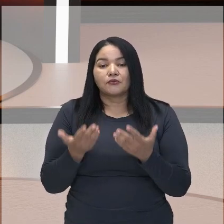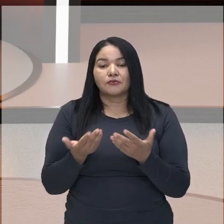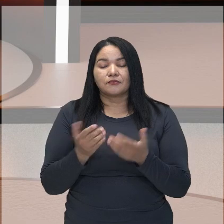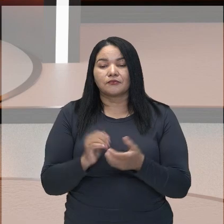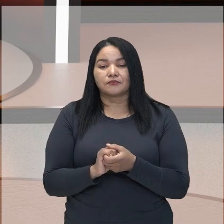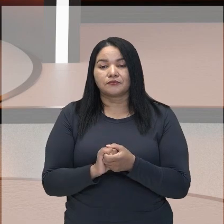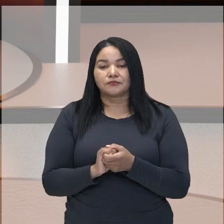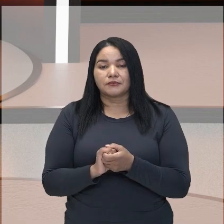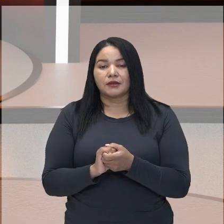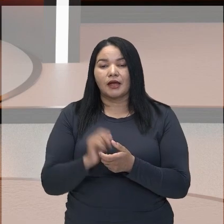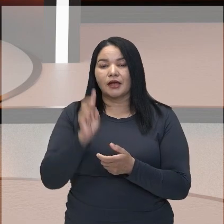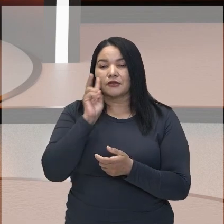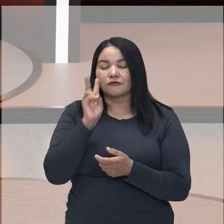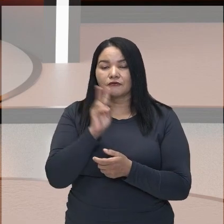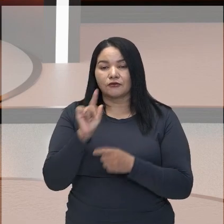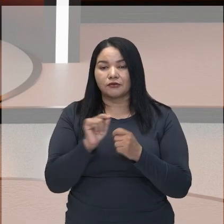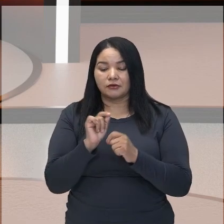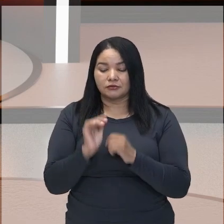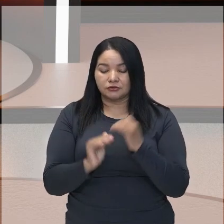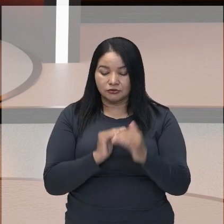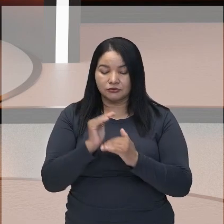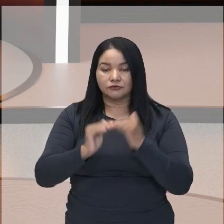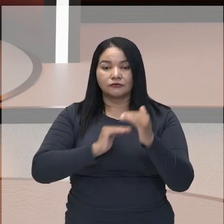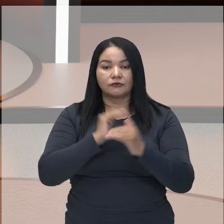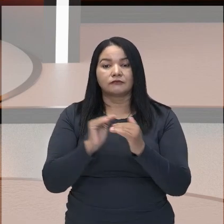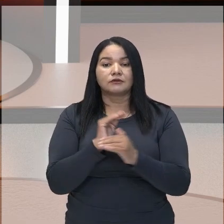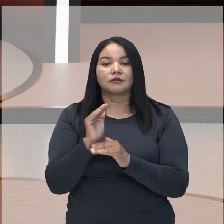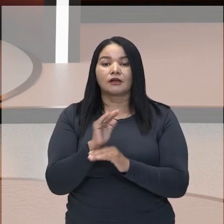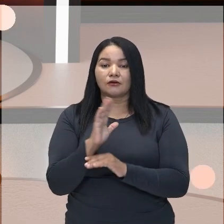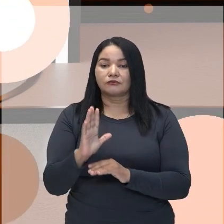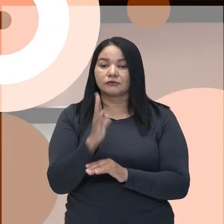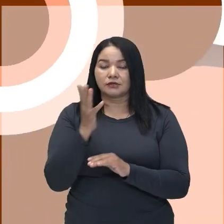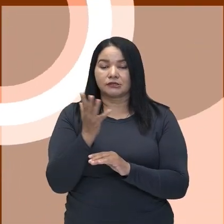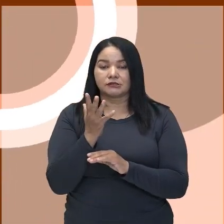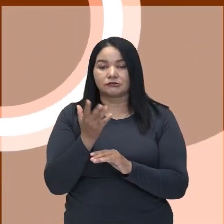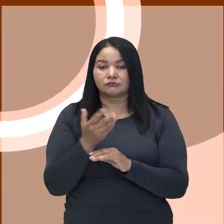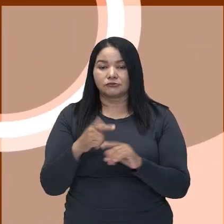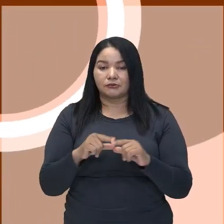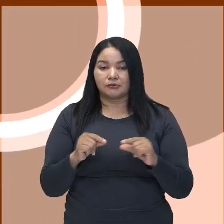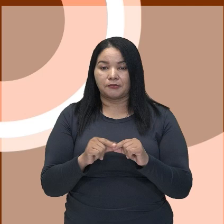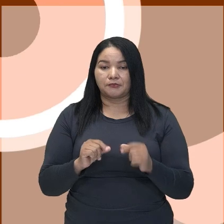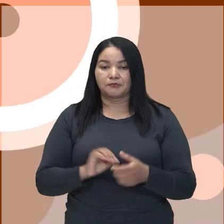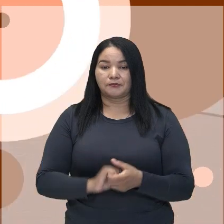né, esse desenvolvimento que acaba ocorrendo no Japão.